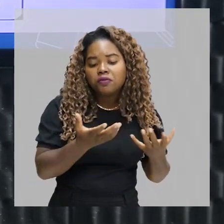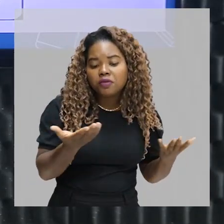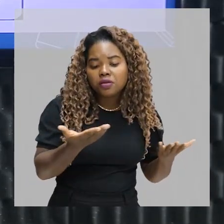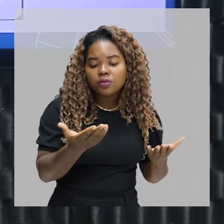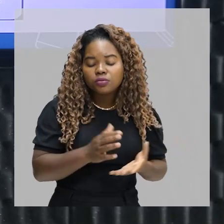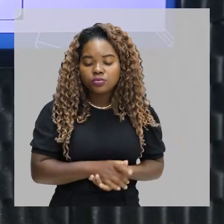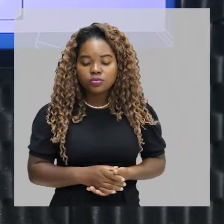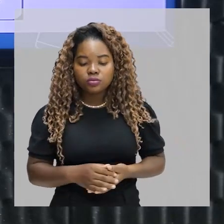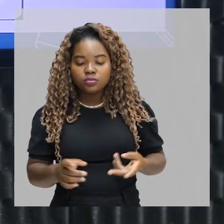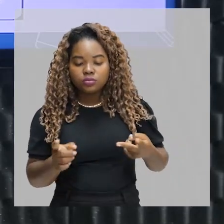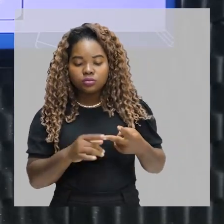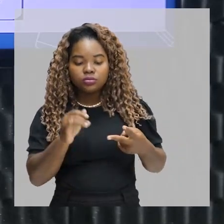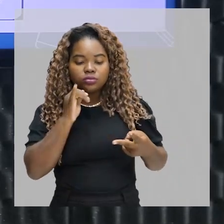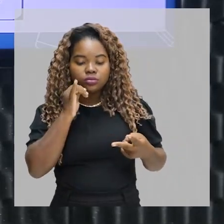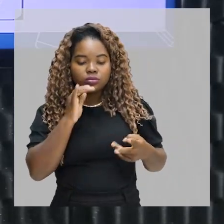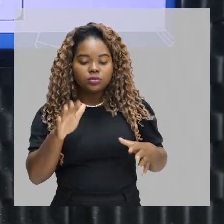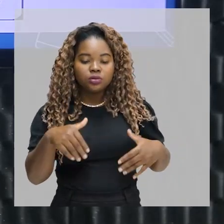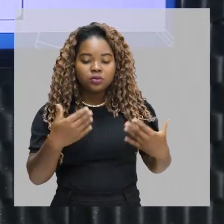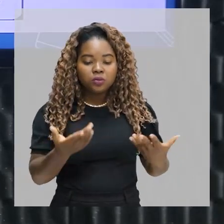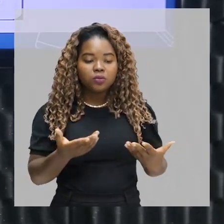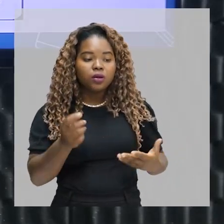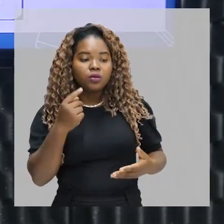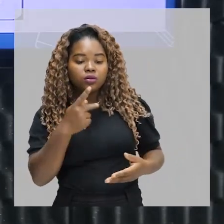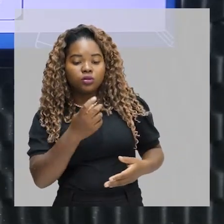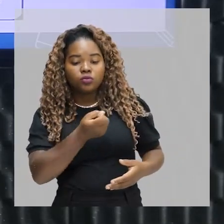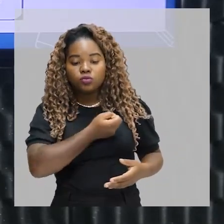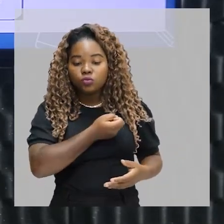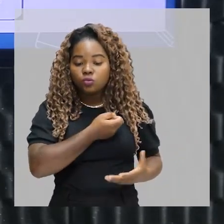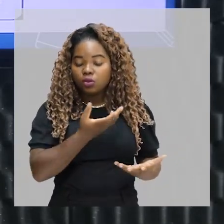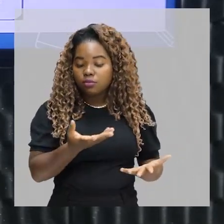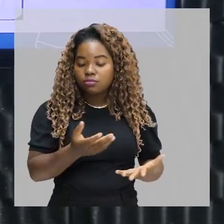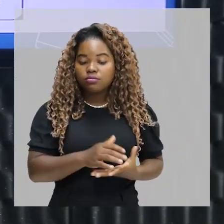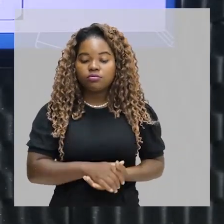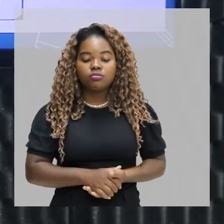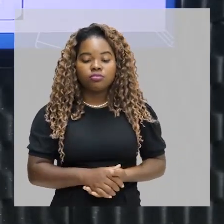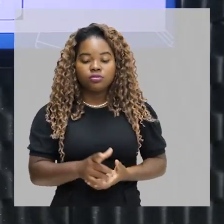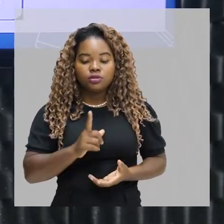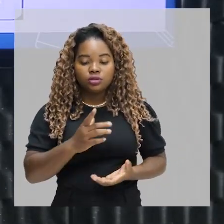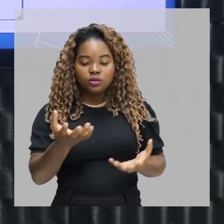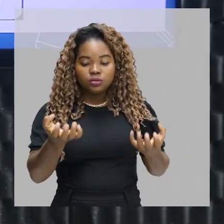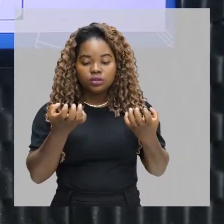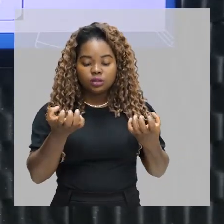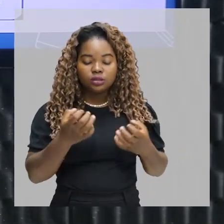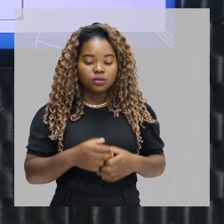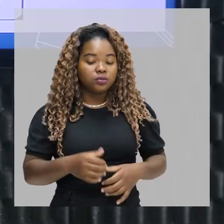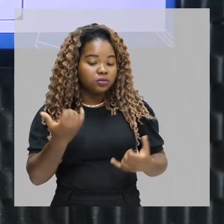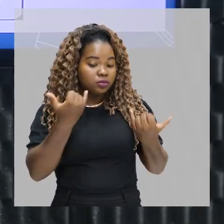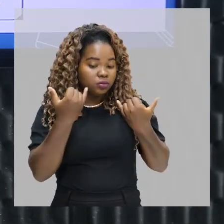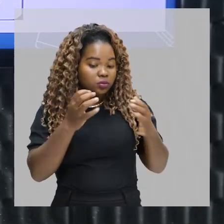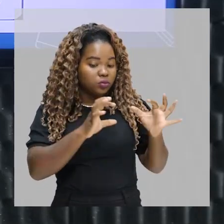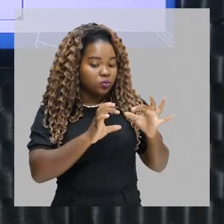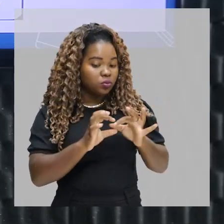What is your number? Qual é o seu número? Então, eu quero obter como informação o contexto, no caso da